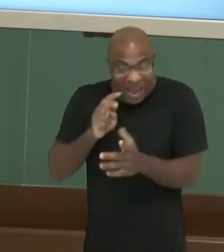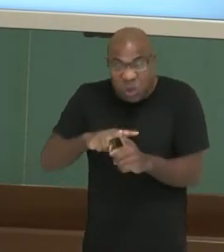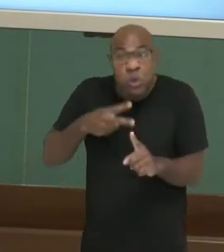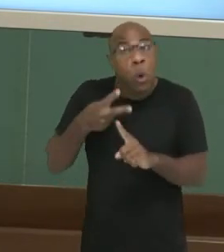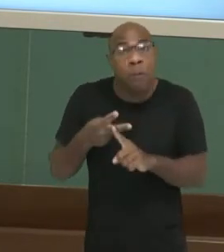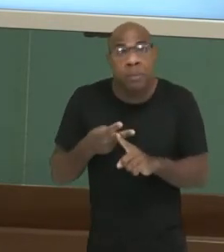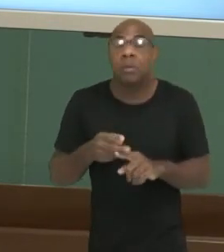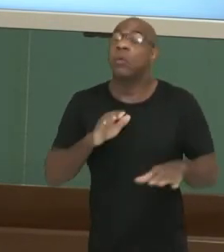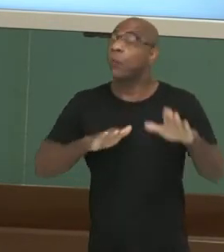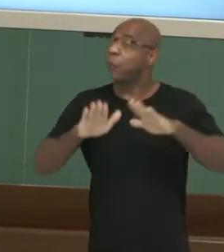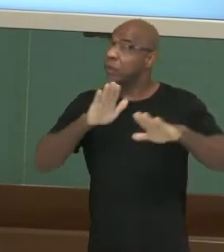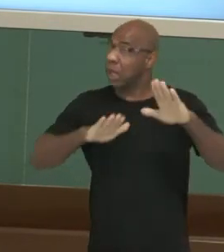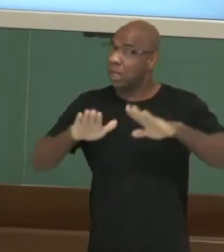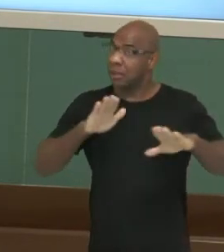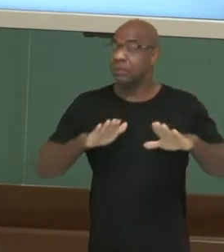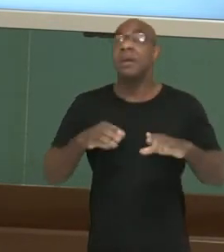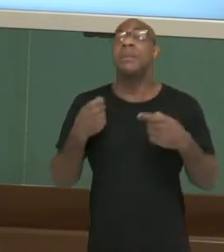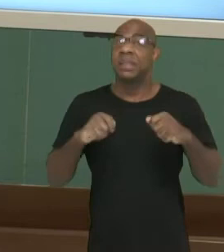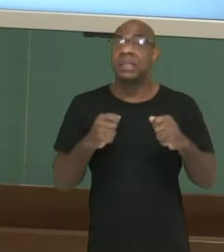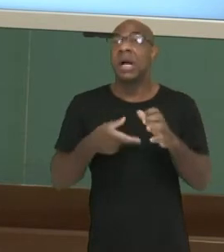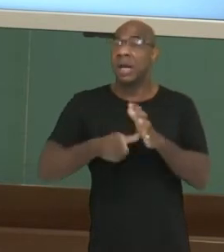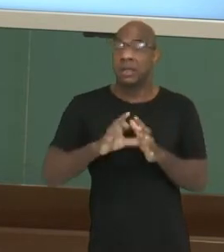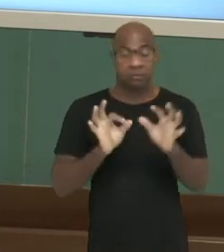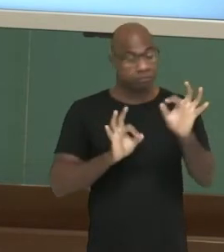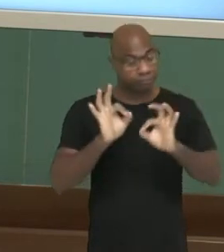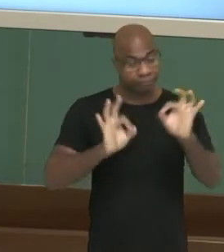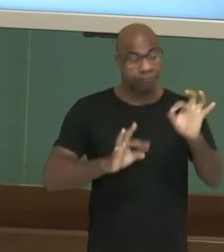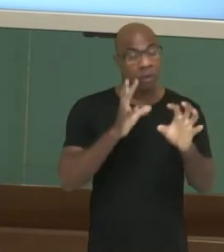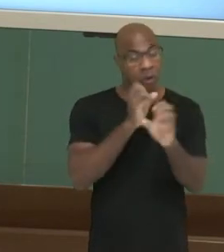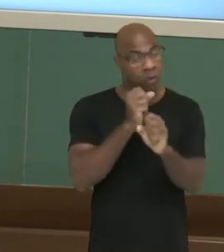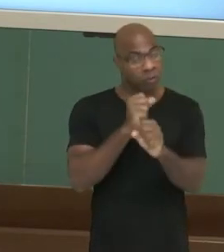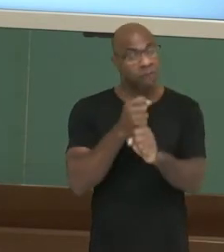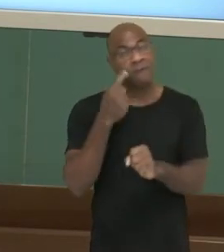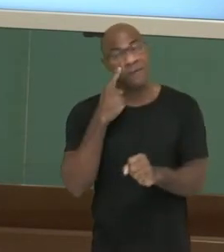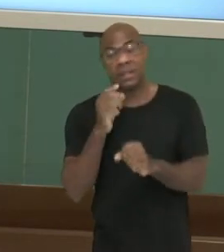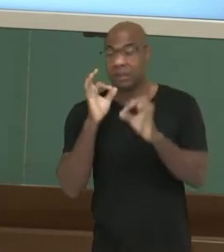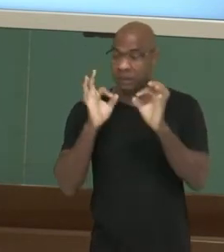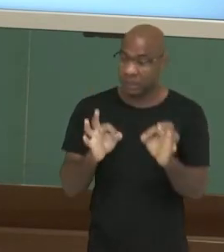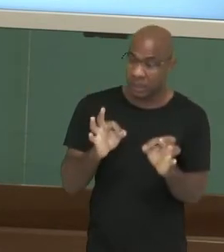juro. Consciente, ok? Na compra a prazo.